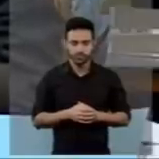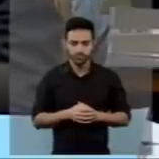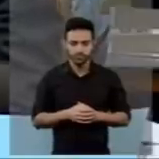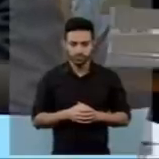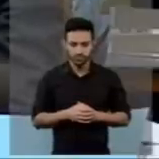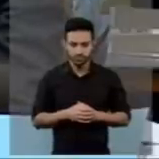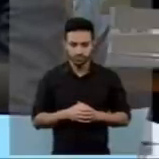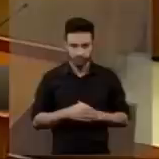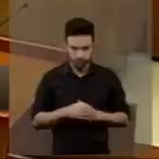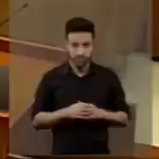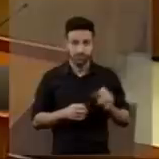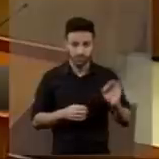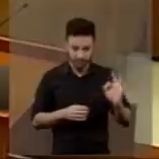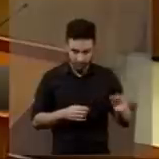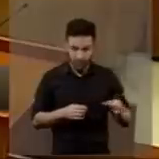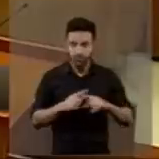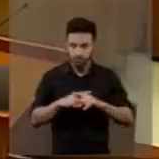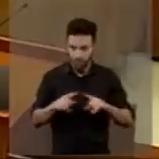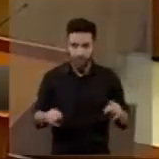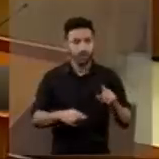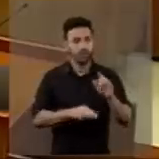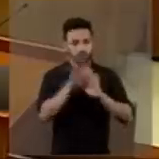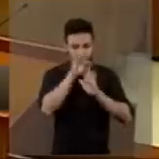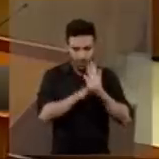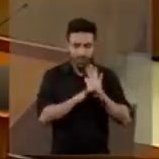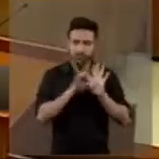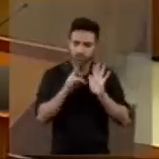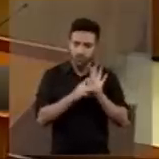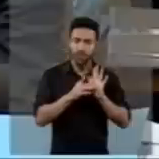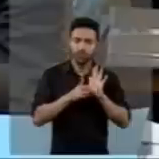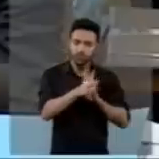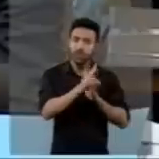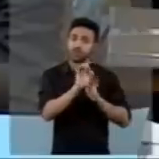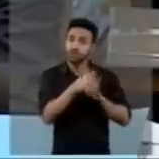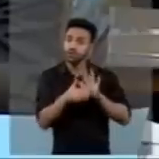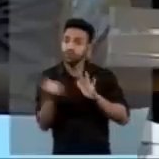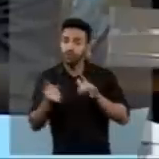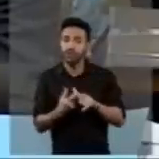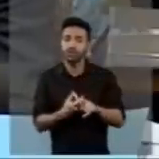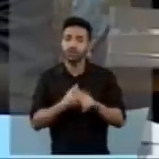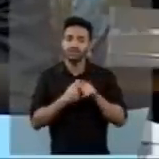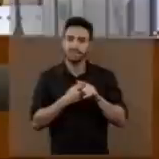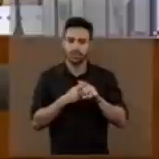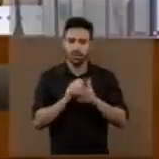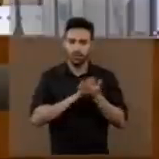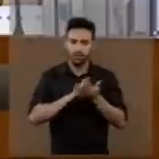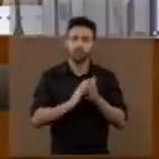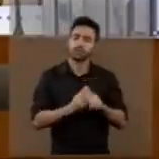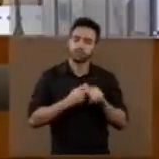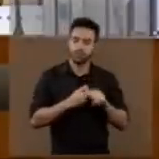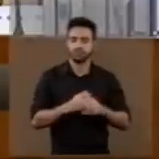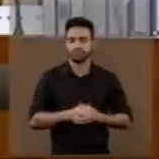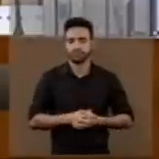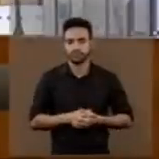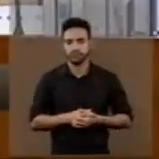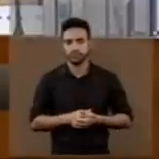Exato. Mantendo o restante da lei. Então, nesse sentido, senhora presidente... No nosso caso, mantendo...